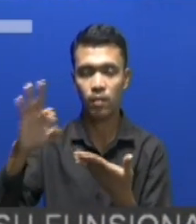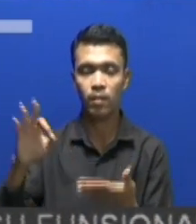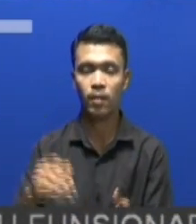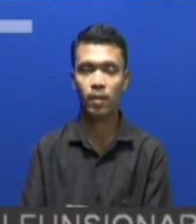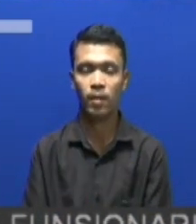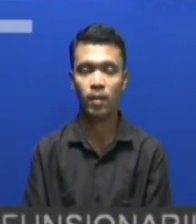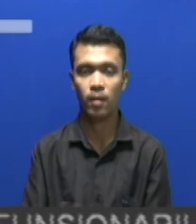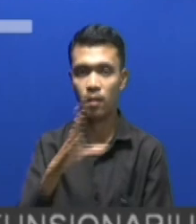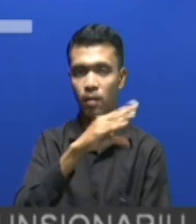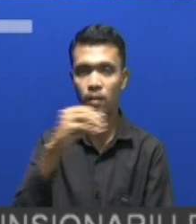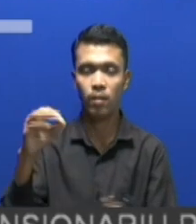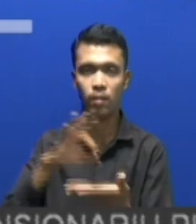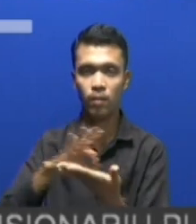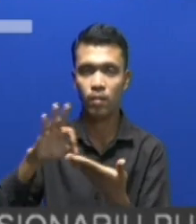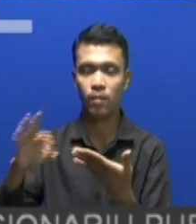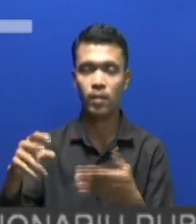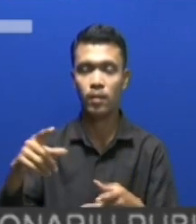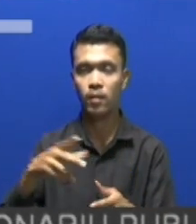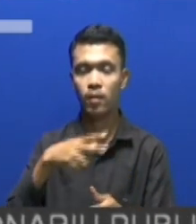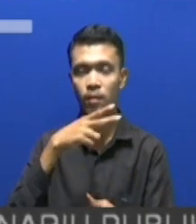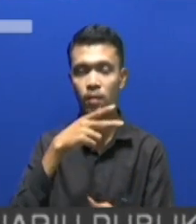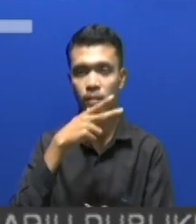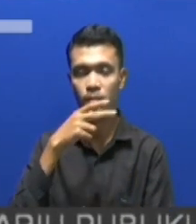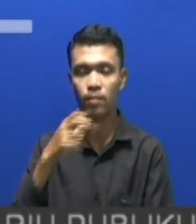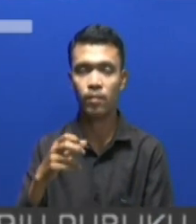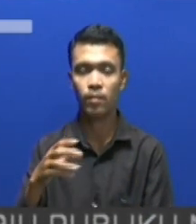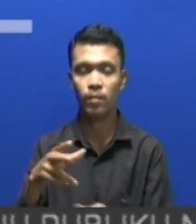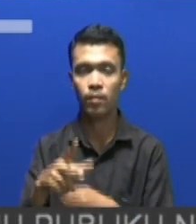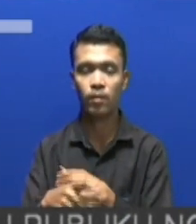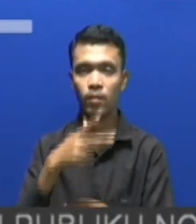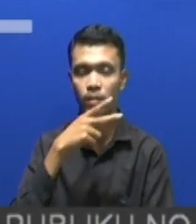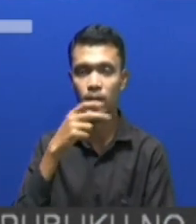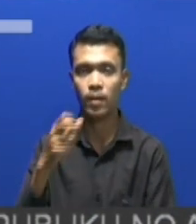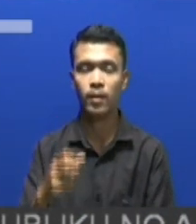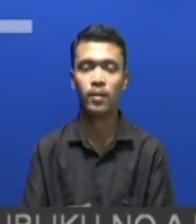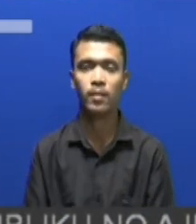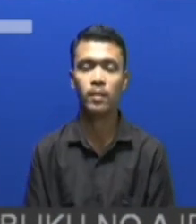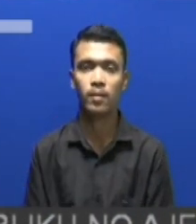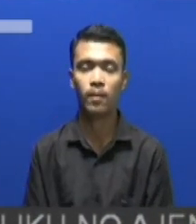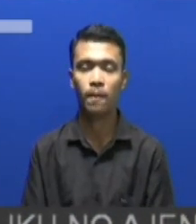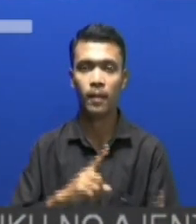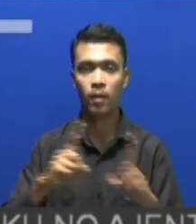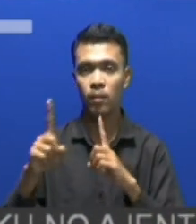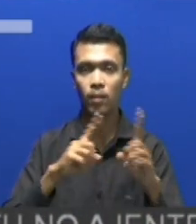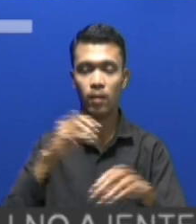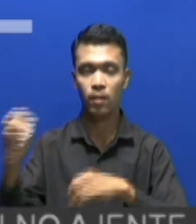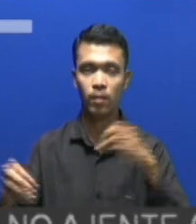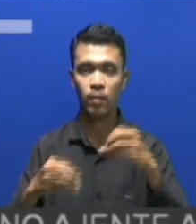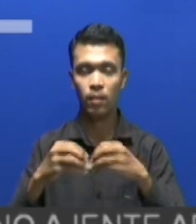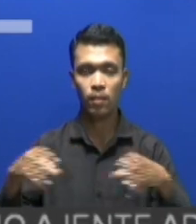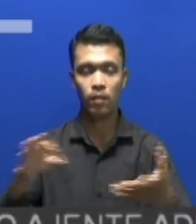técnico-profissional na formação língua. Bem, colhemos Liliu com a formação técnico-profissional,